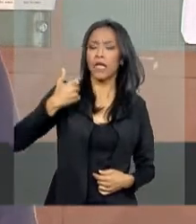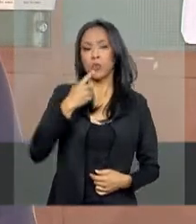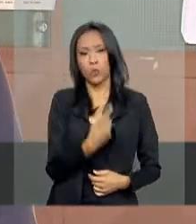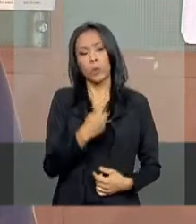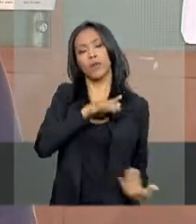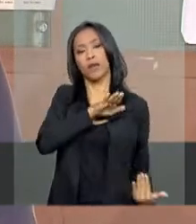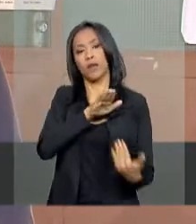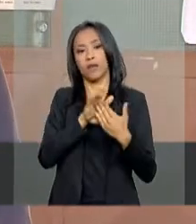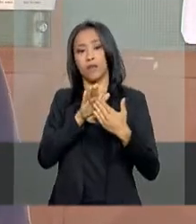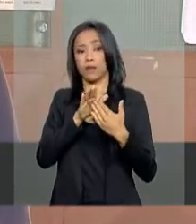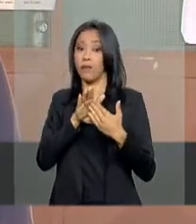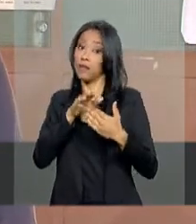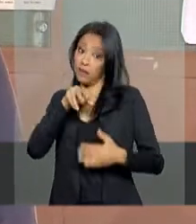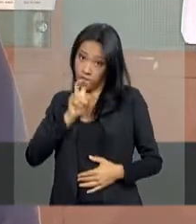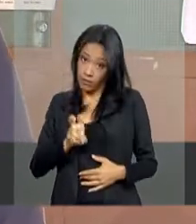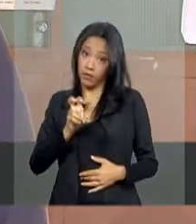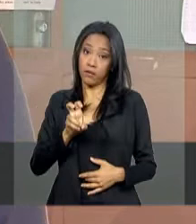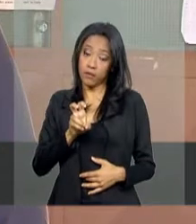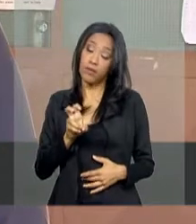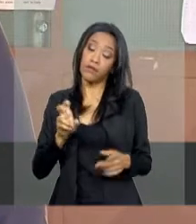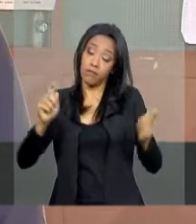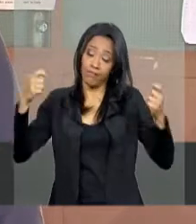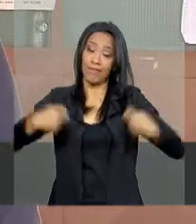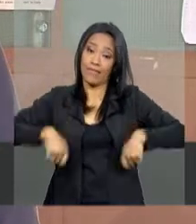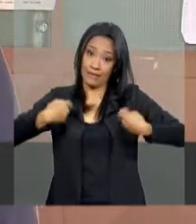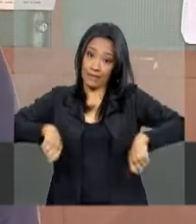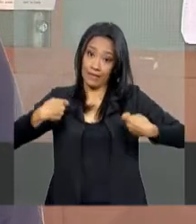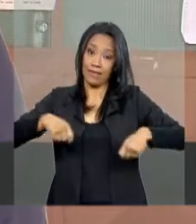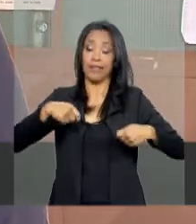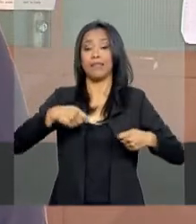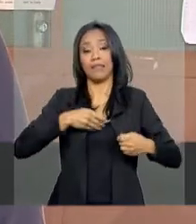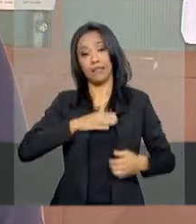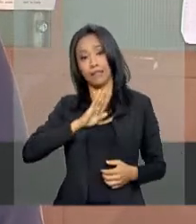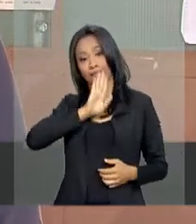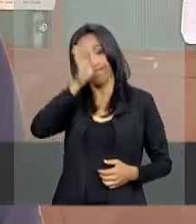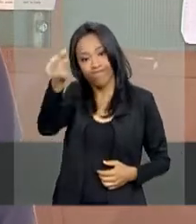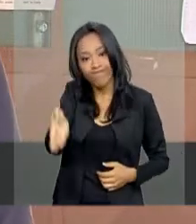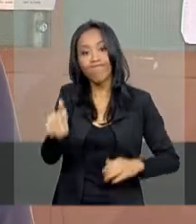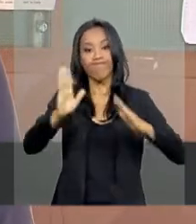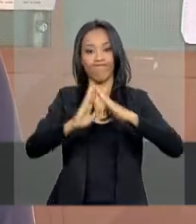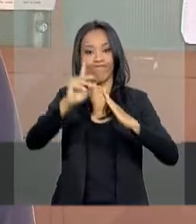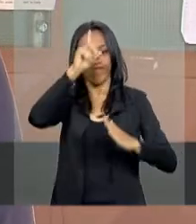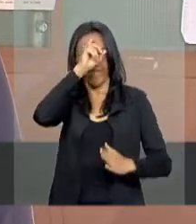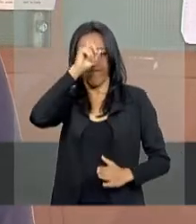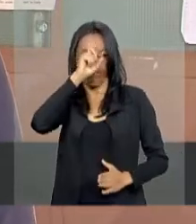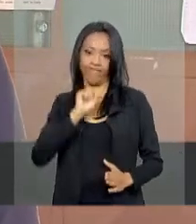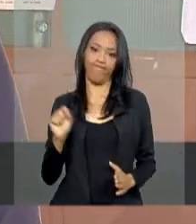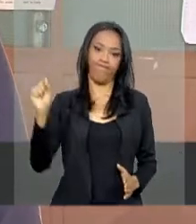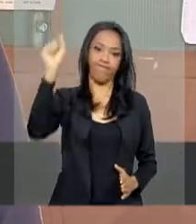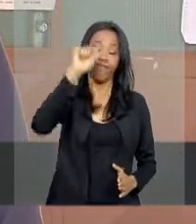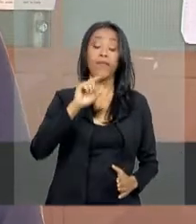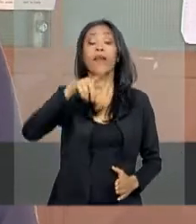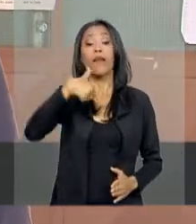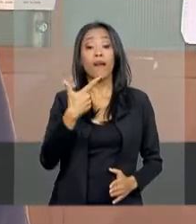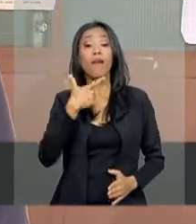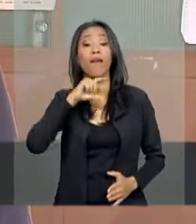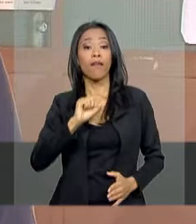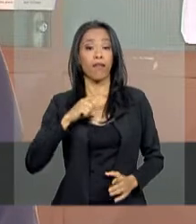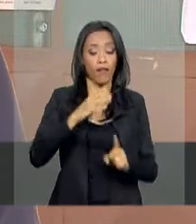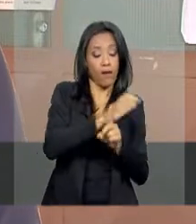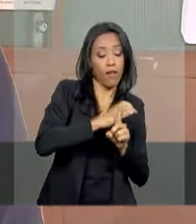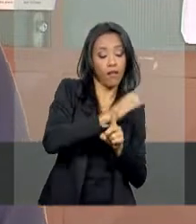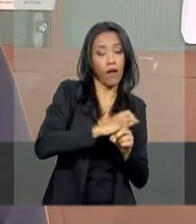entre 1 ano e menores de 5 anos devem comparecer aos postos. Quem estiver com esquema vacinal